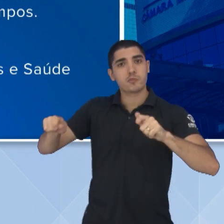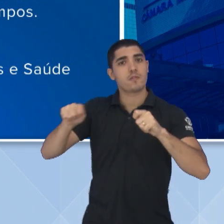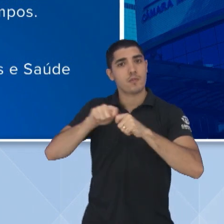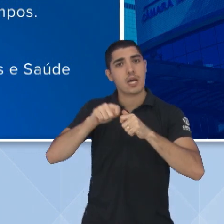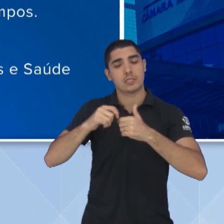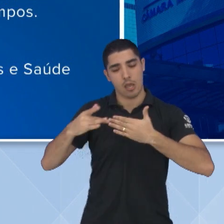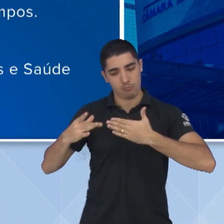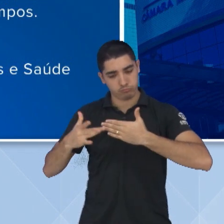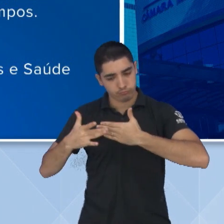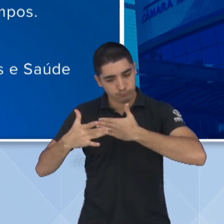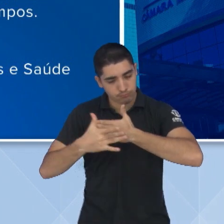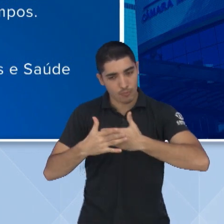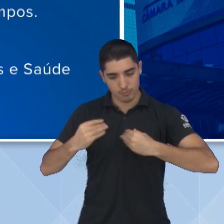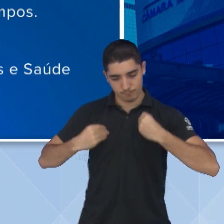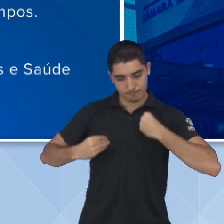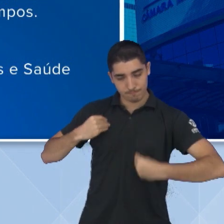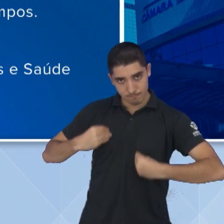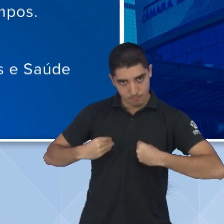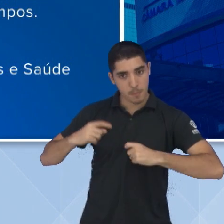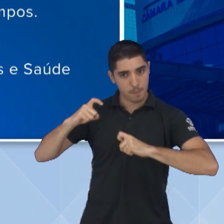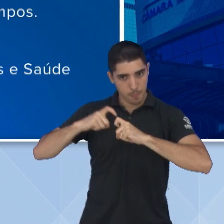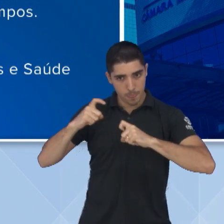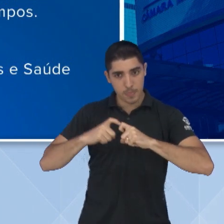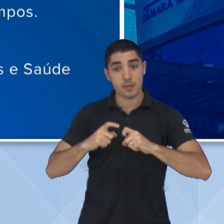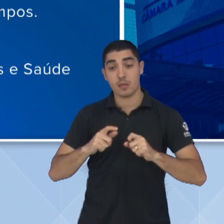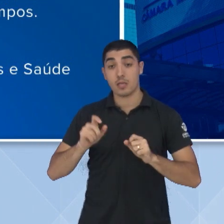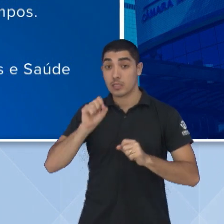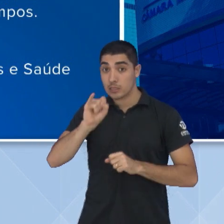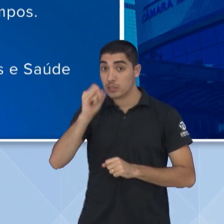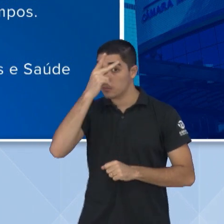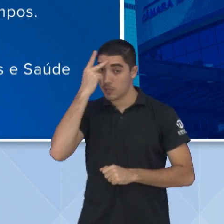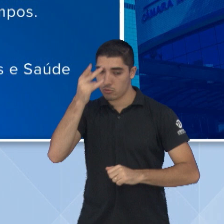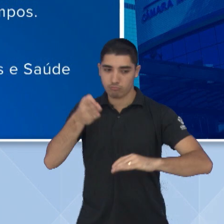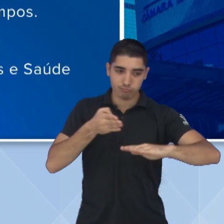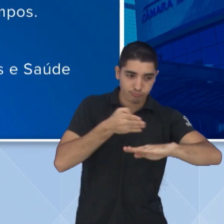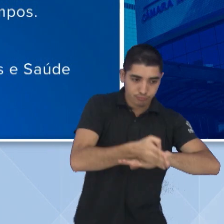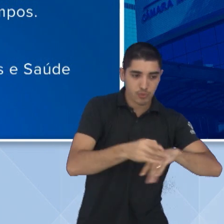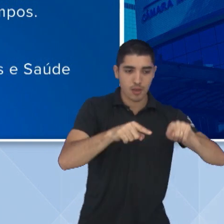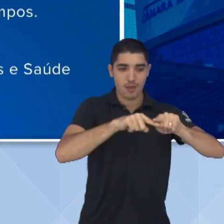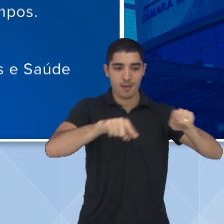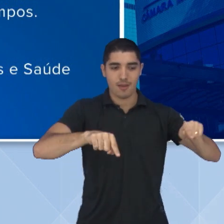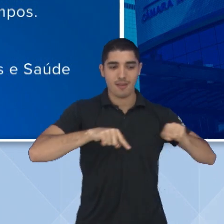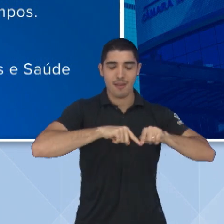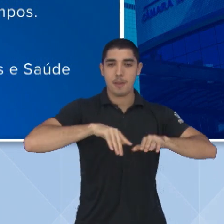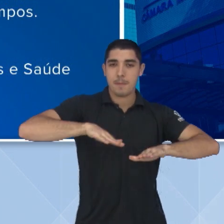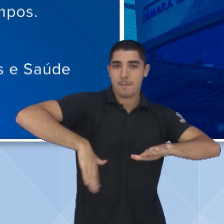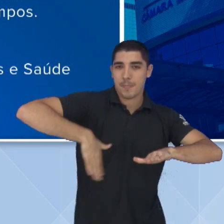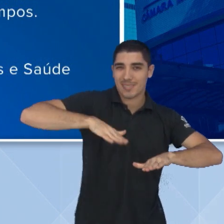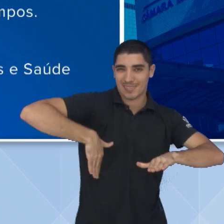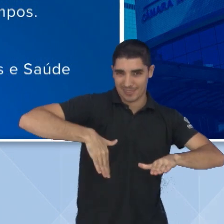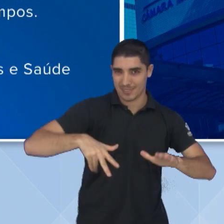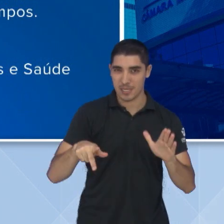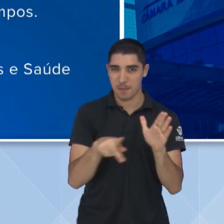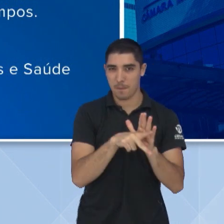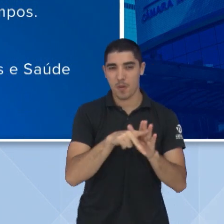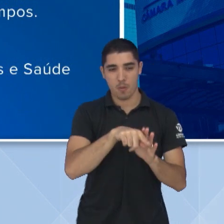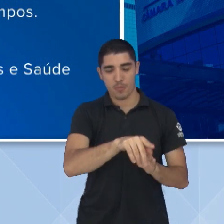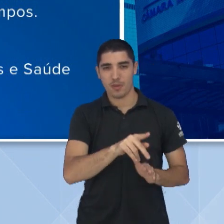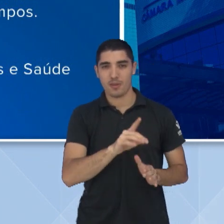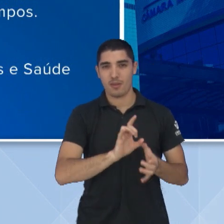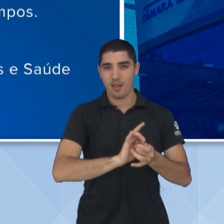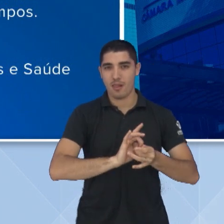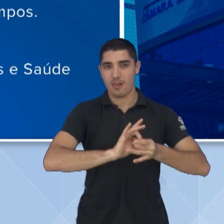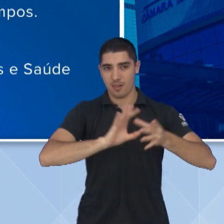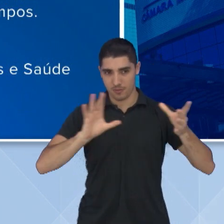exames médicos nos frequentadores das piscinas dos clubes recreativos de São José dos Campos. O rito